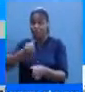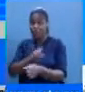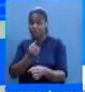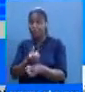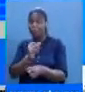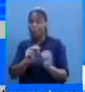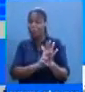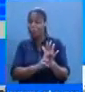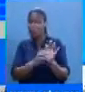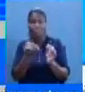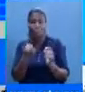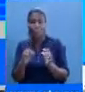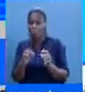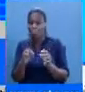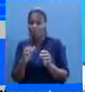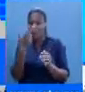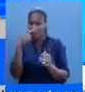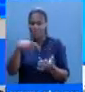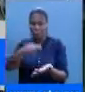e o regime não contributivo.